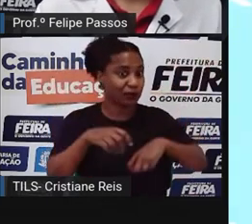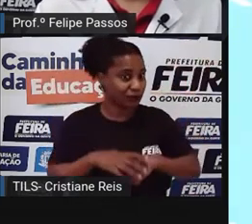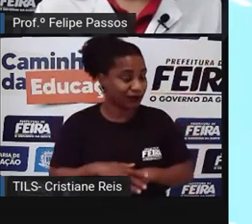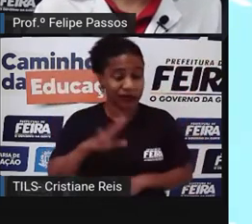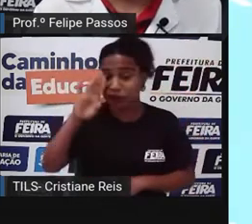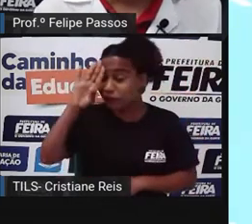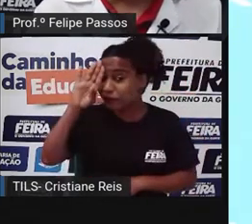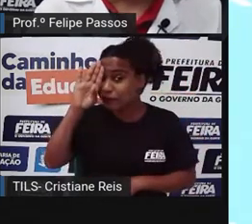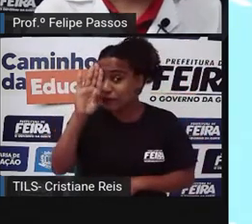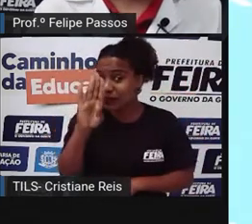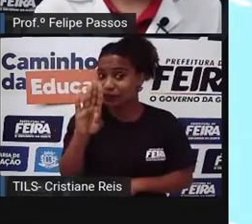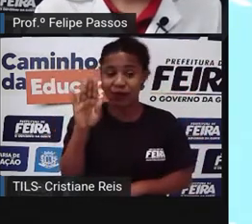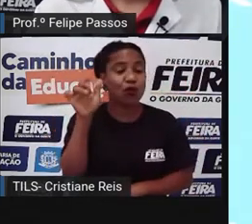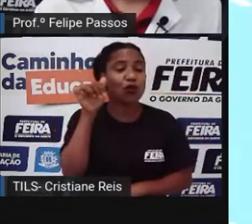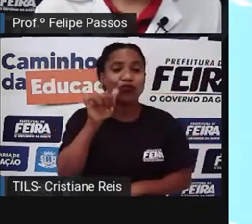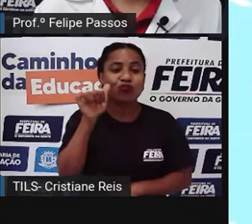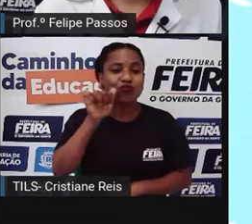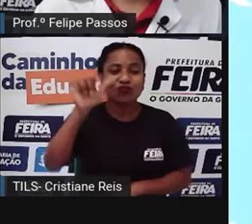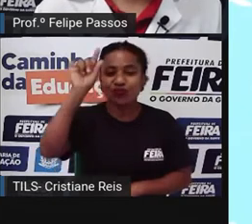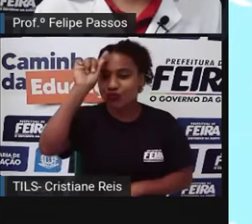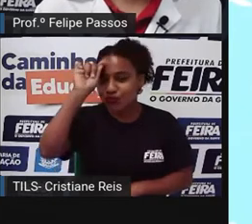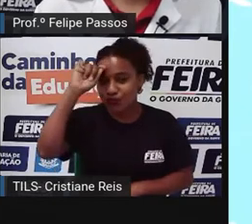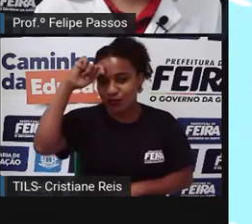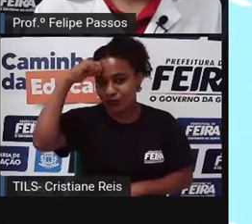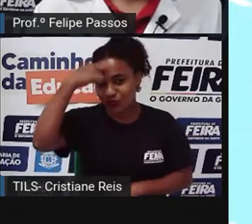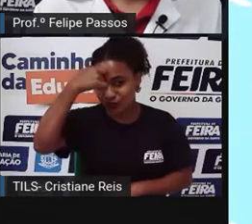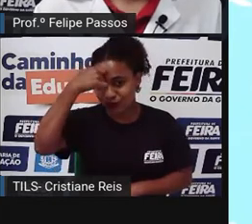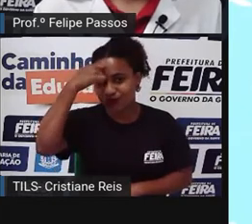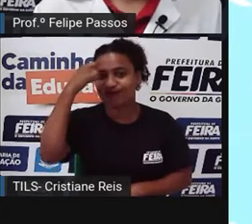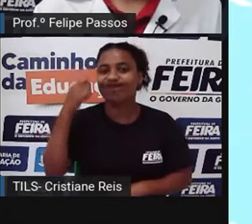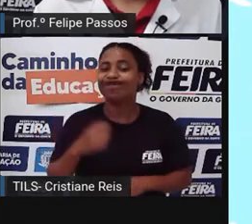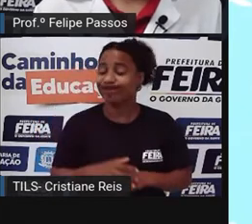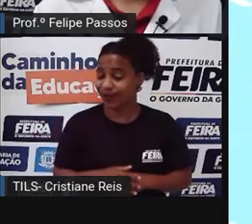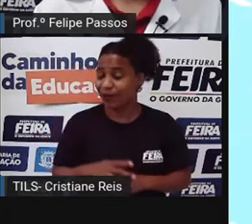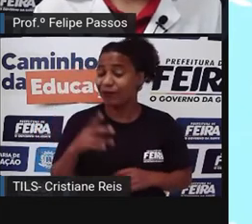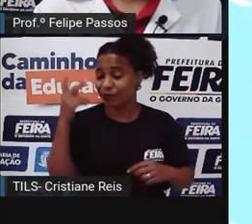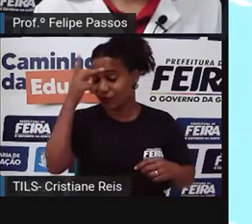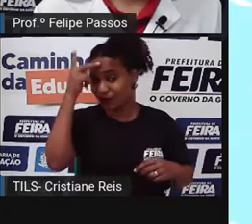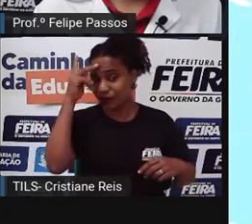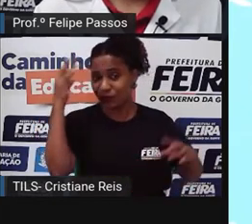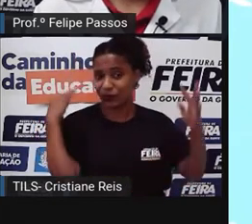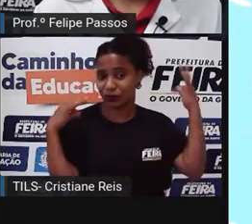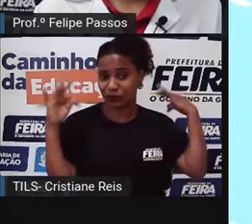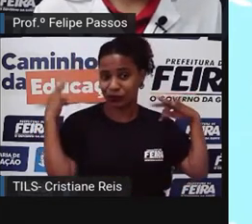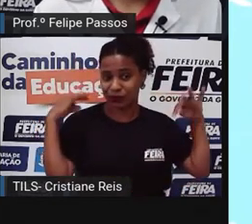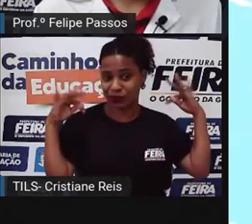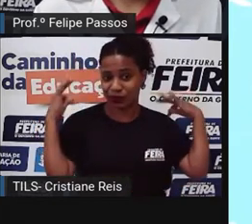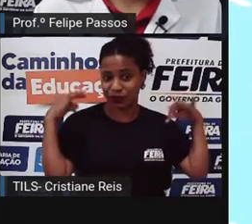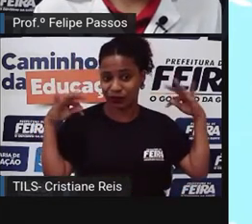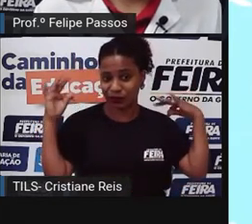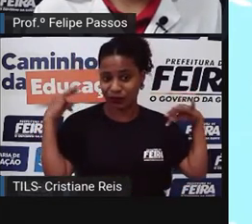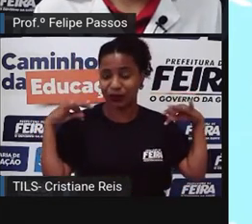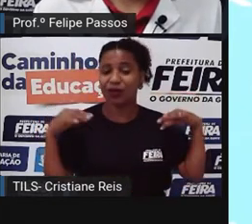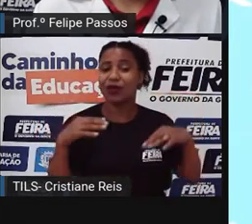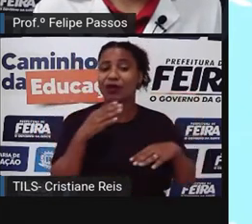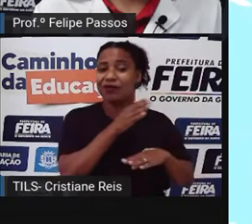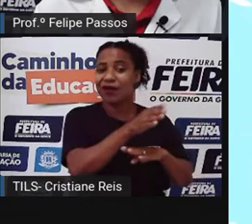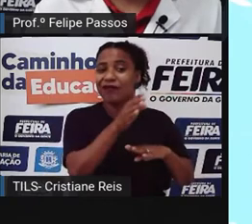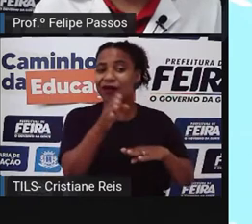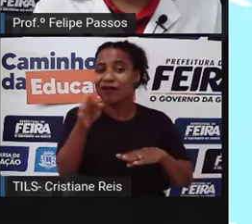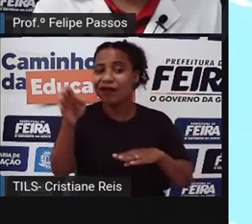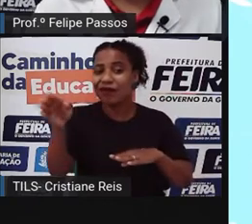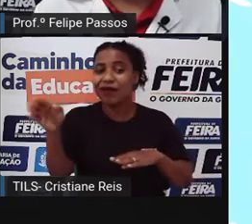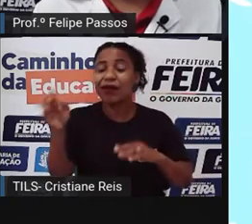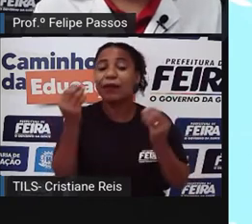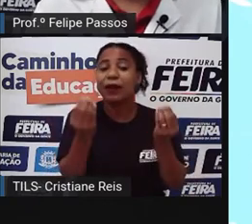negras. Infelizmente, muitos casos de turismo infantil também, né? Sexual infantil, que é